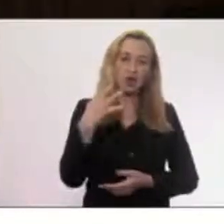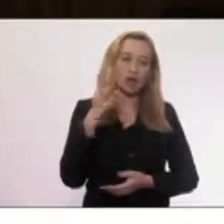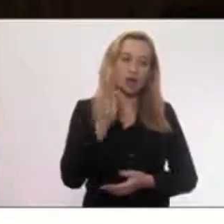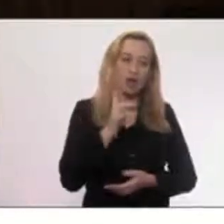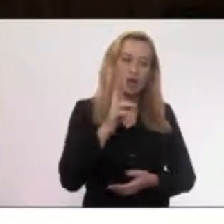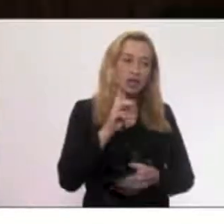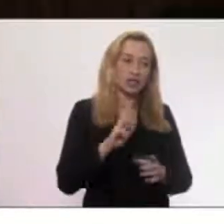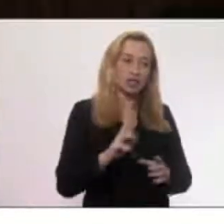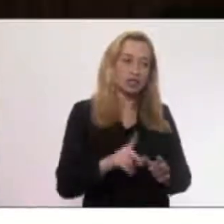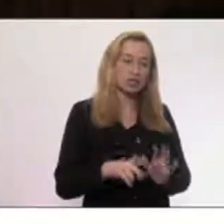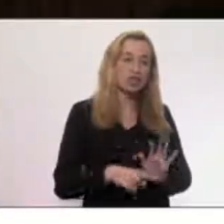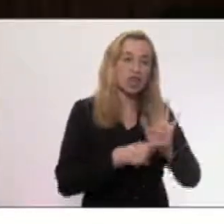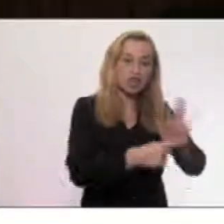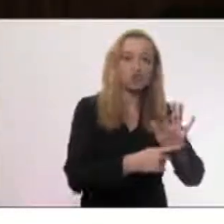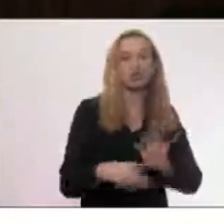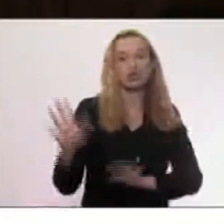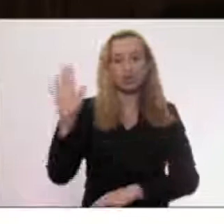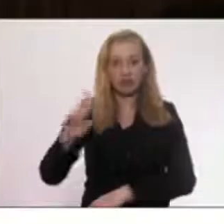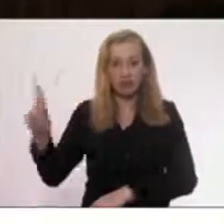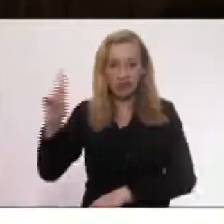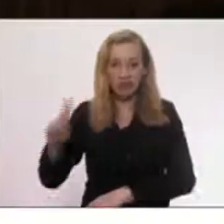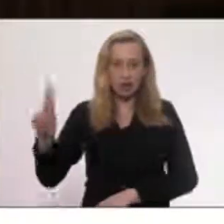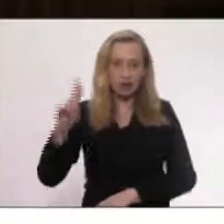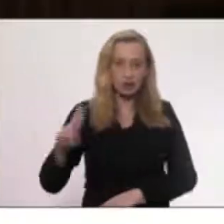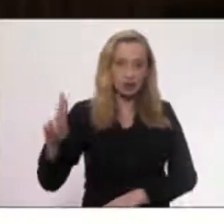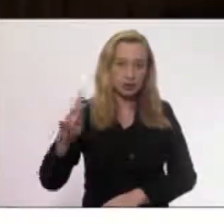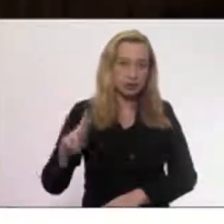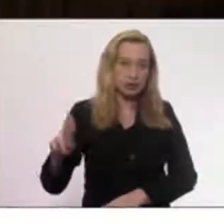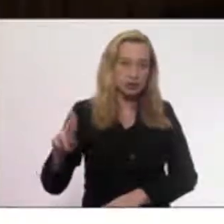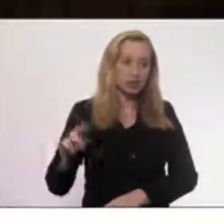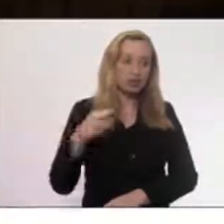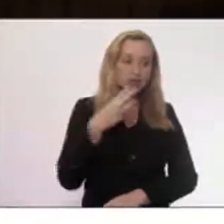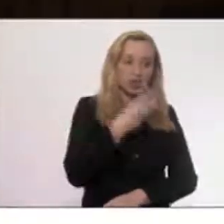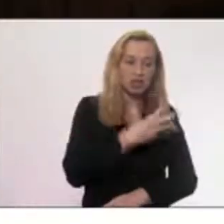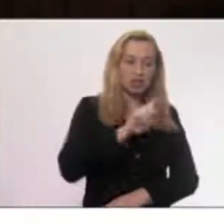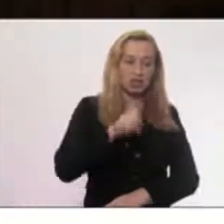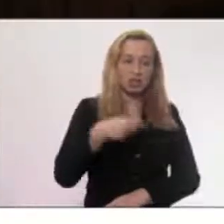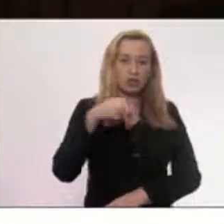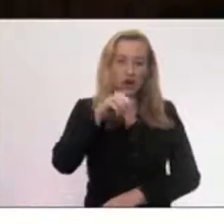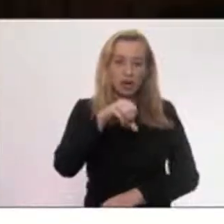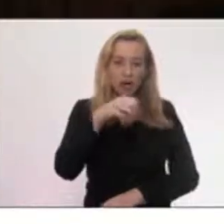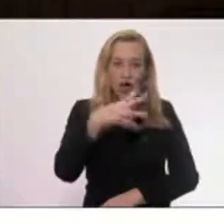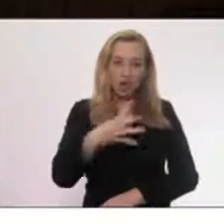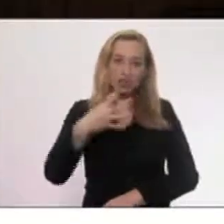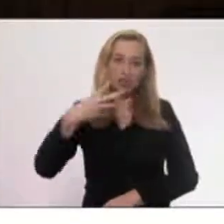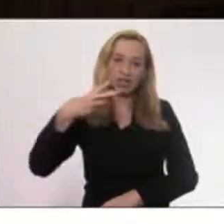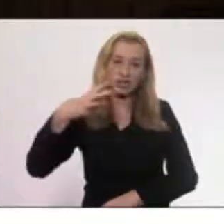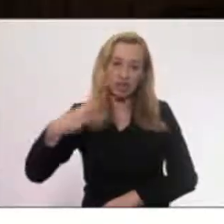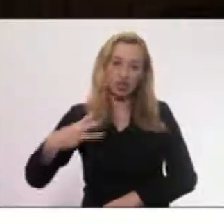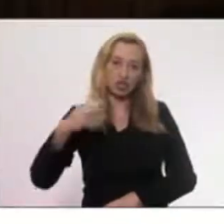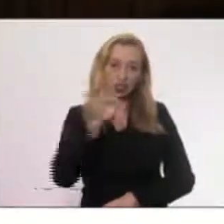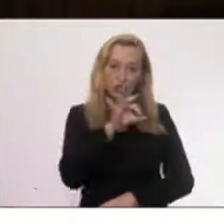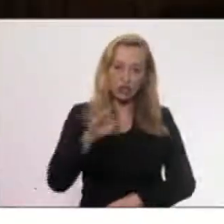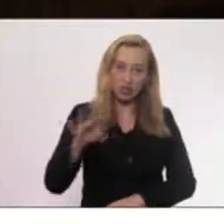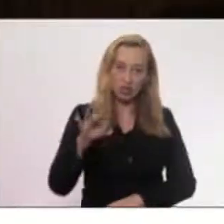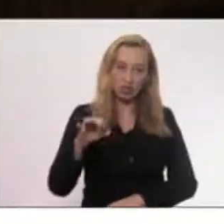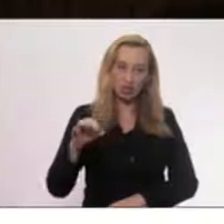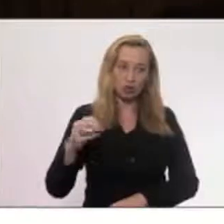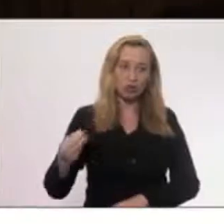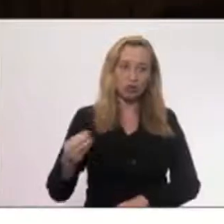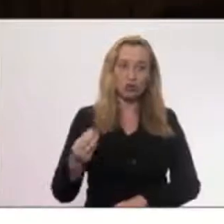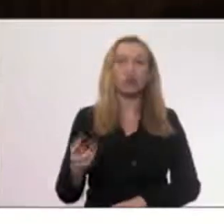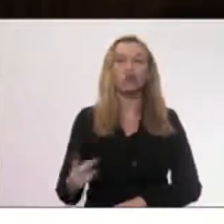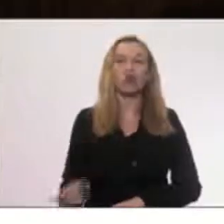o funcionamento das universidades. E ele está em 3,43% do orçamento total.